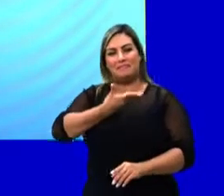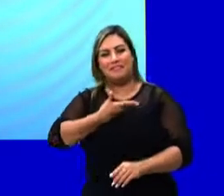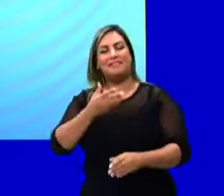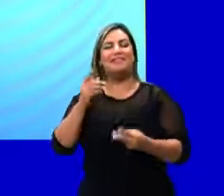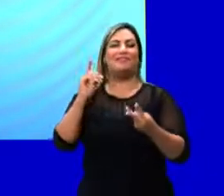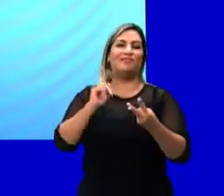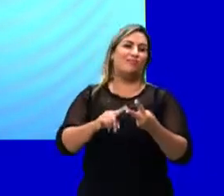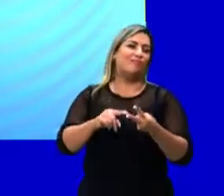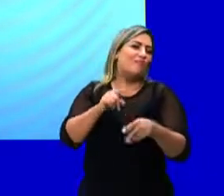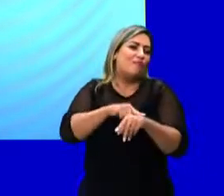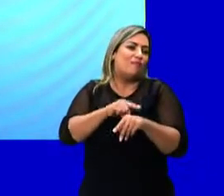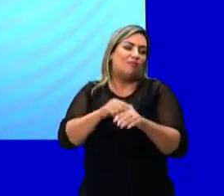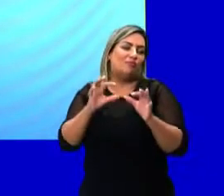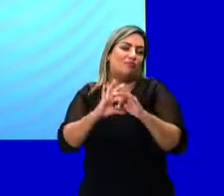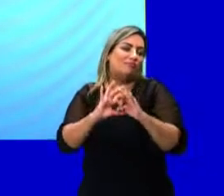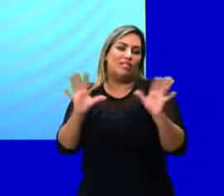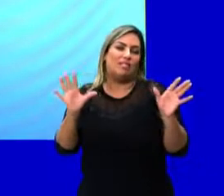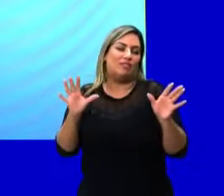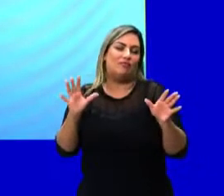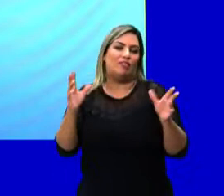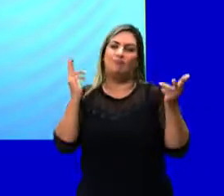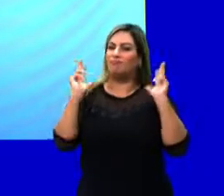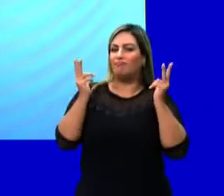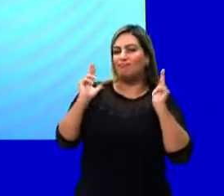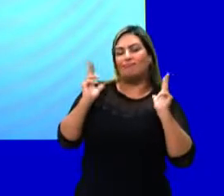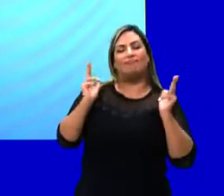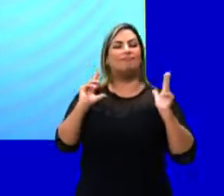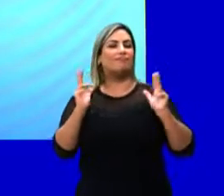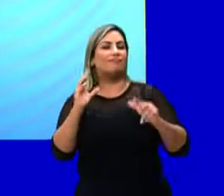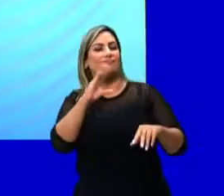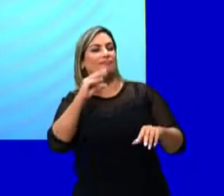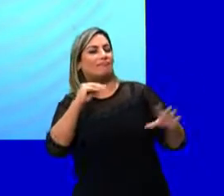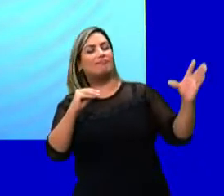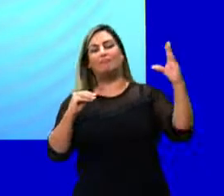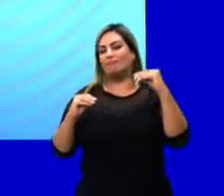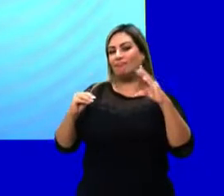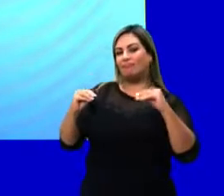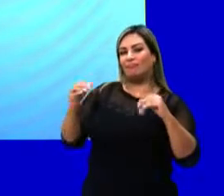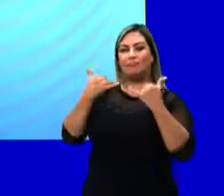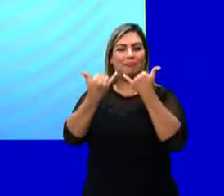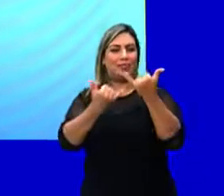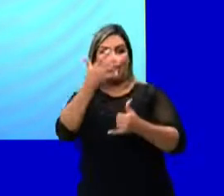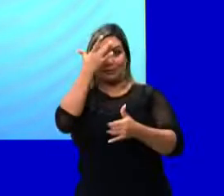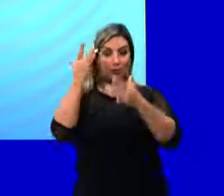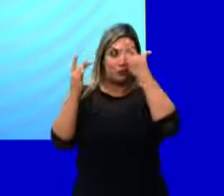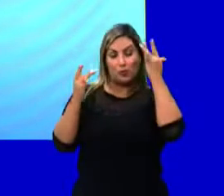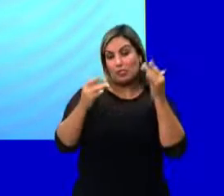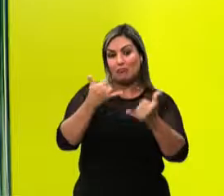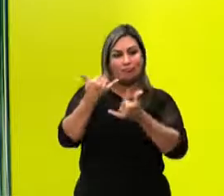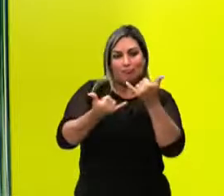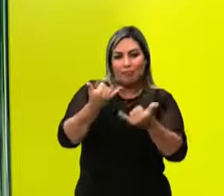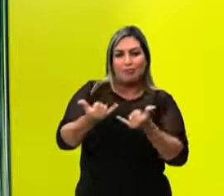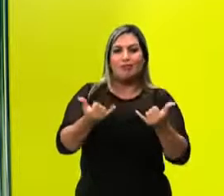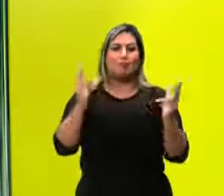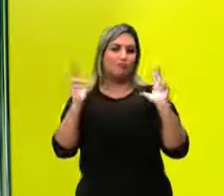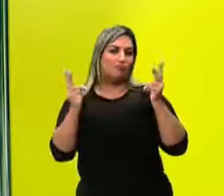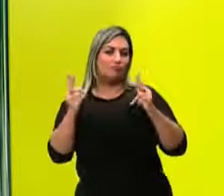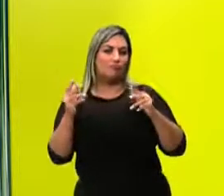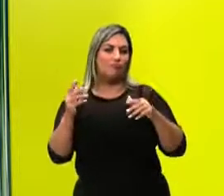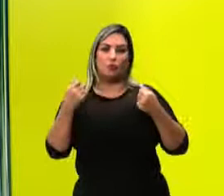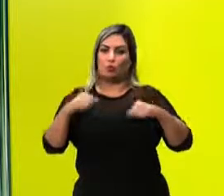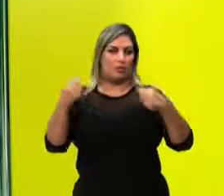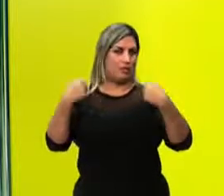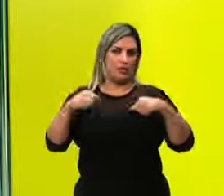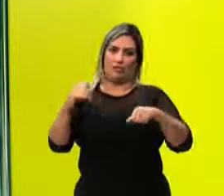amigos, né? Aquele momento em que de forma muito descontraída as pessoas conversam, brincam, sem uma preocupação do uso padrão